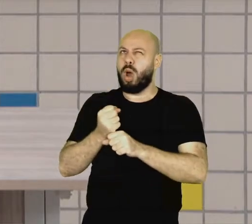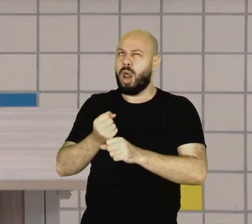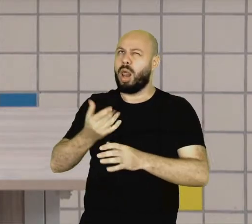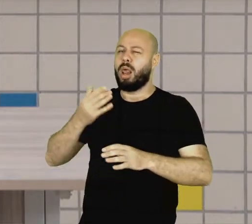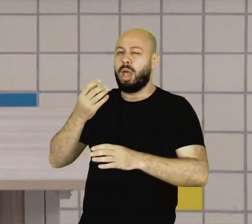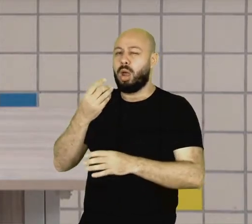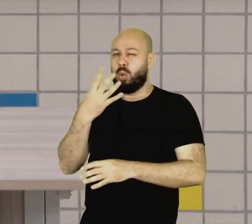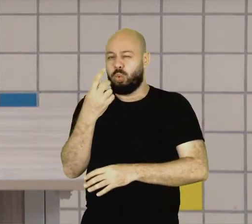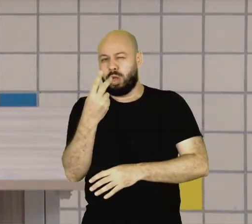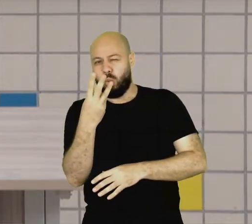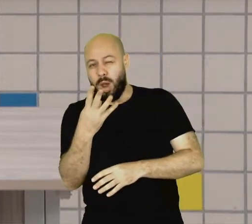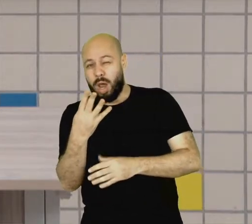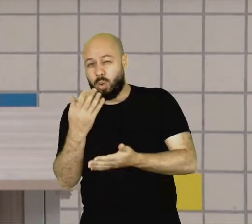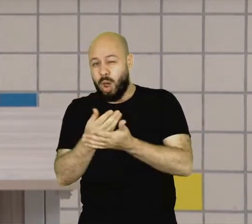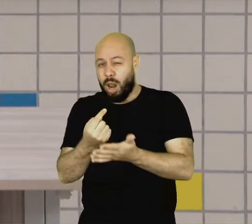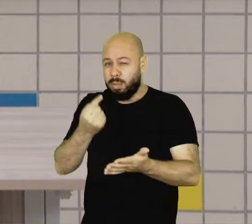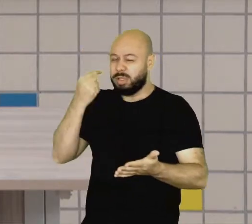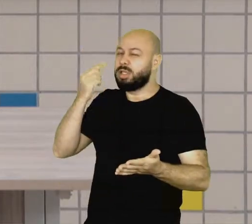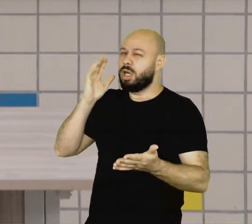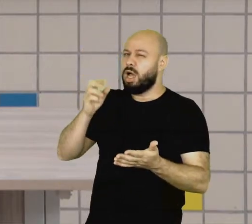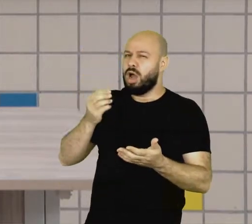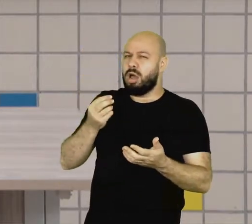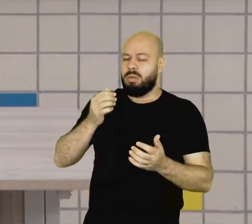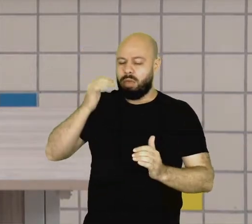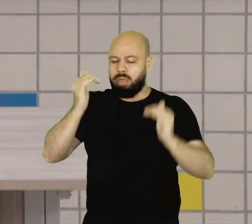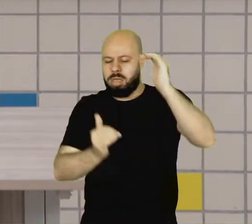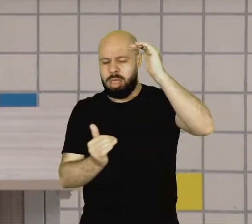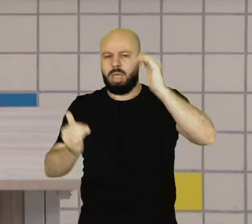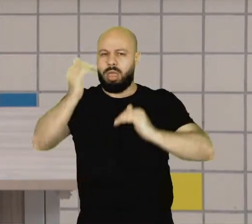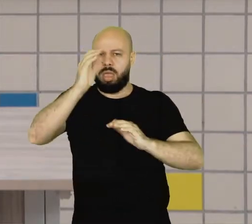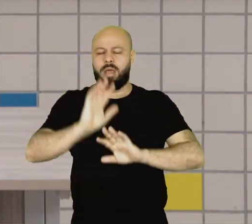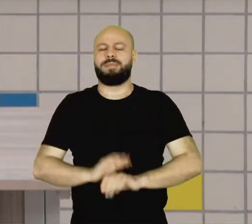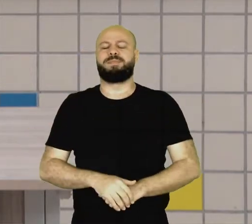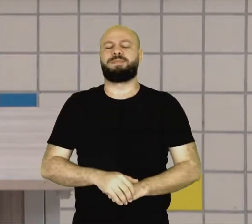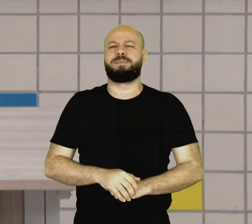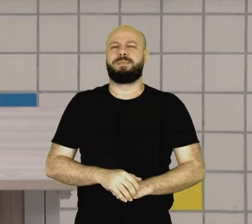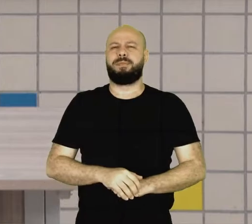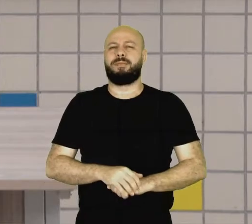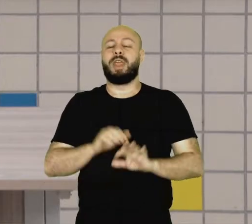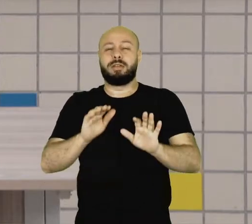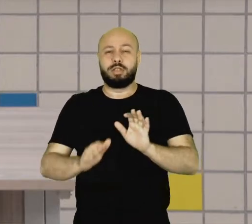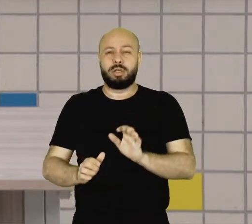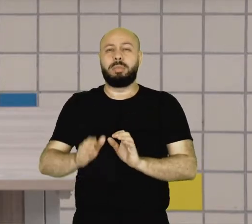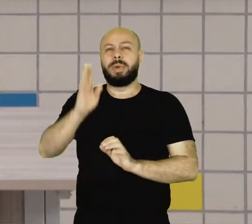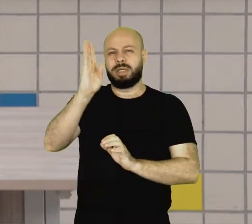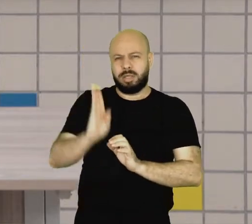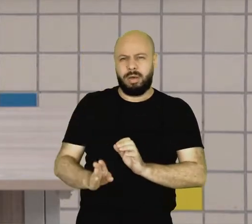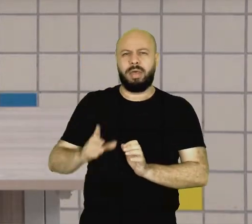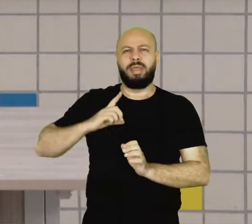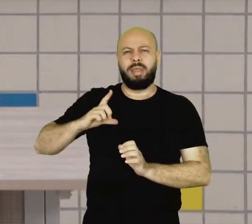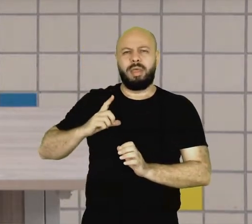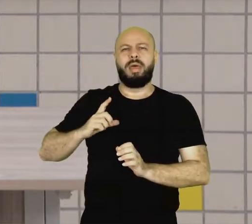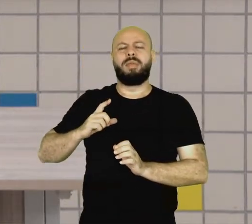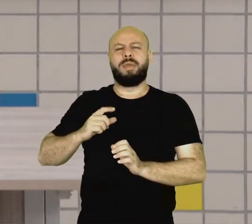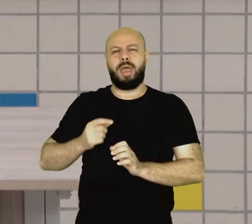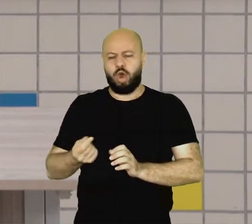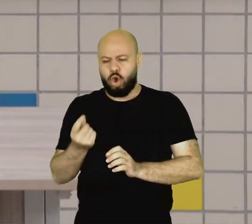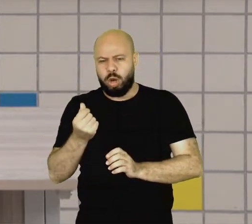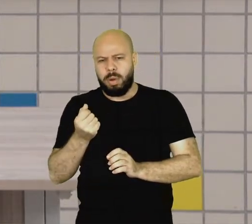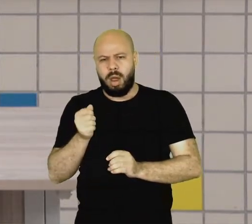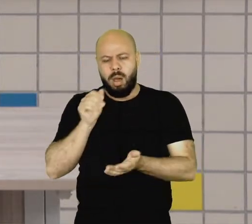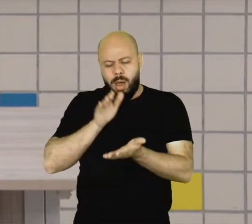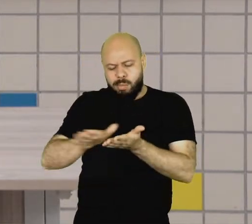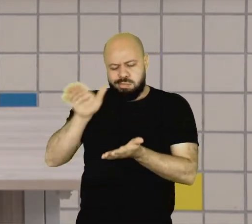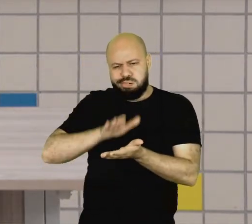essas distorções. E o que são essas distorções? Por mais que o Brasil ele seja um país que tem uma produção econômica muito